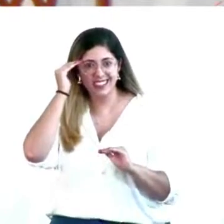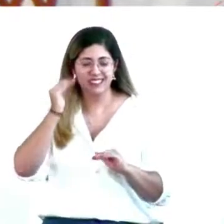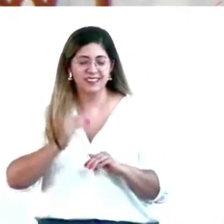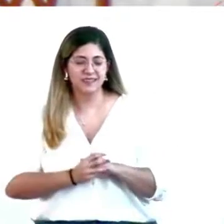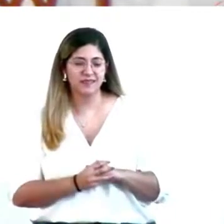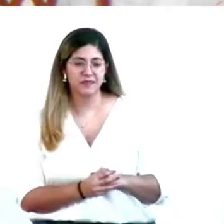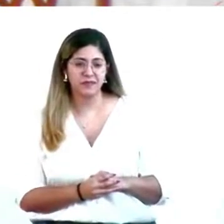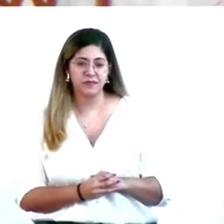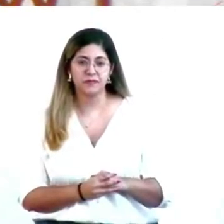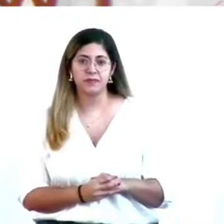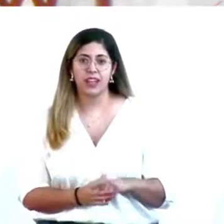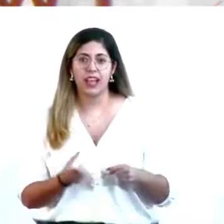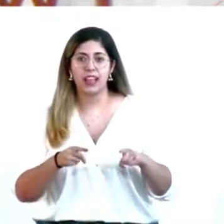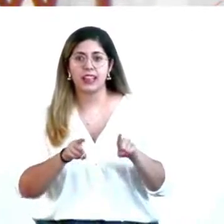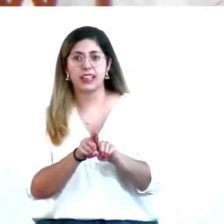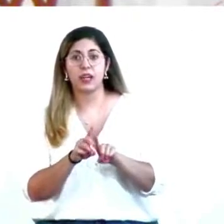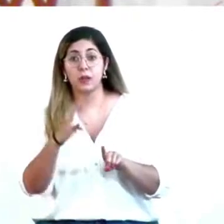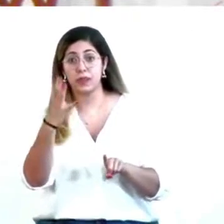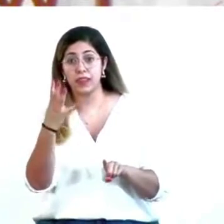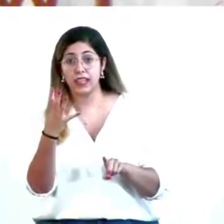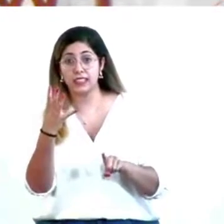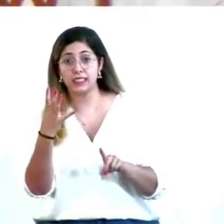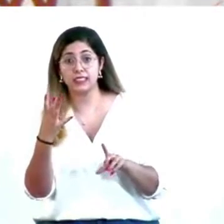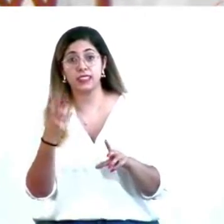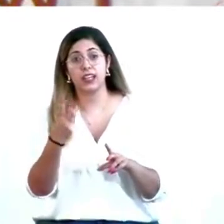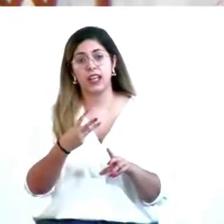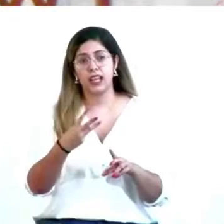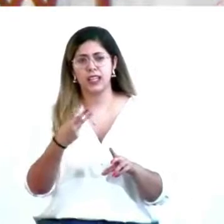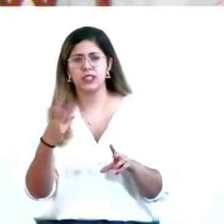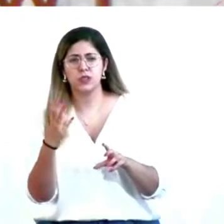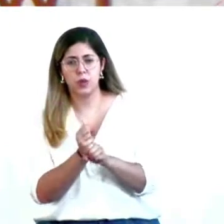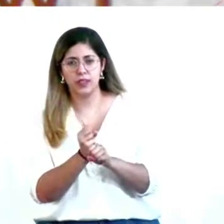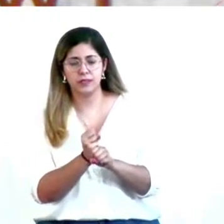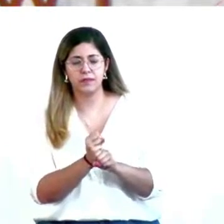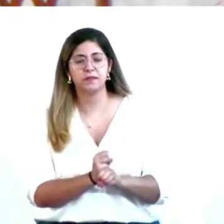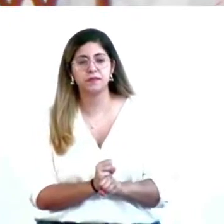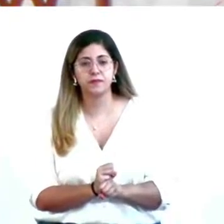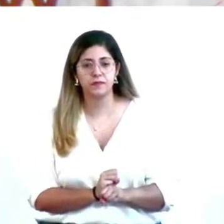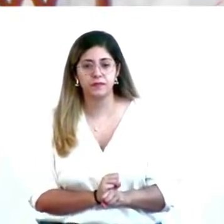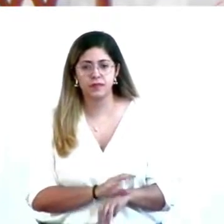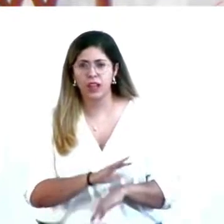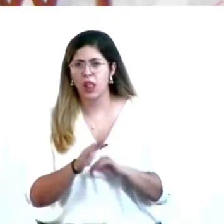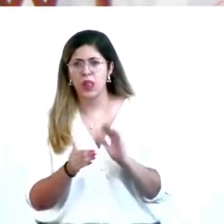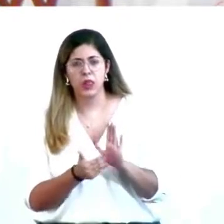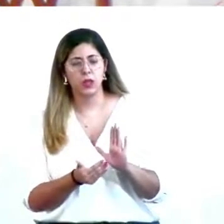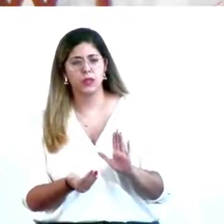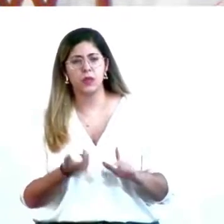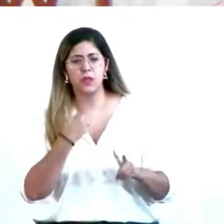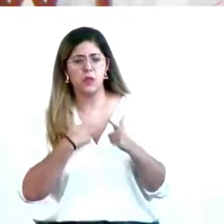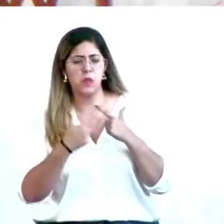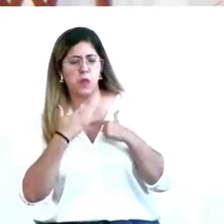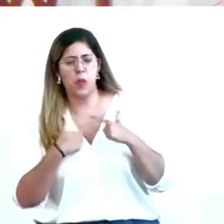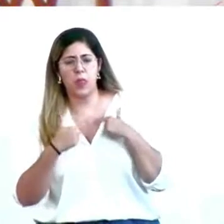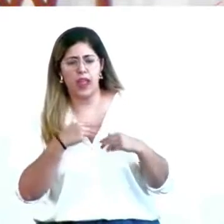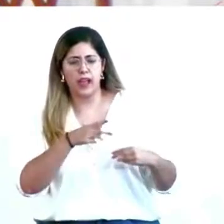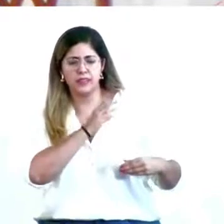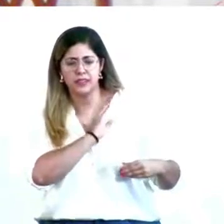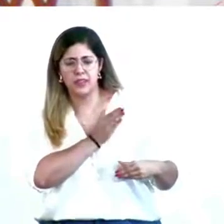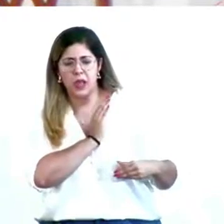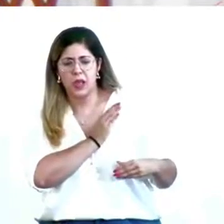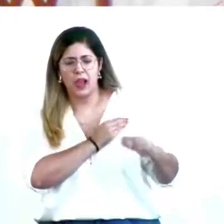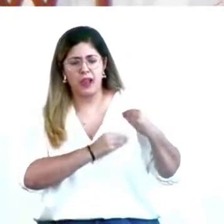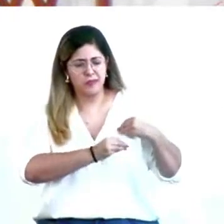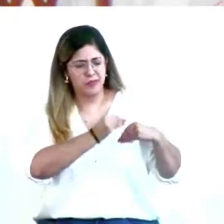4, então, ele destaca: mas a impudicícia e toda sorte de impurezas ou cobiça nem sequer se nomeia entre